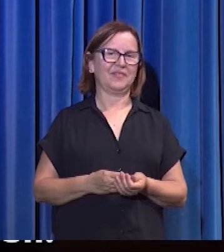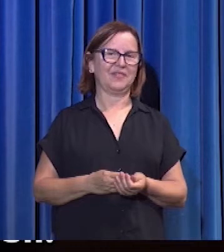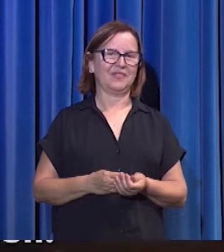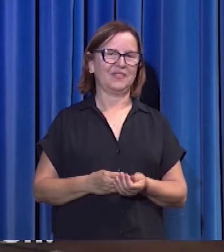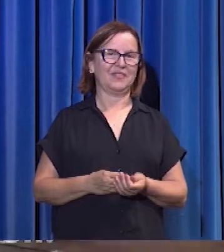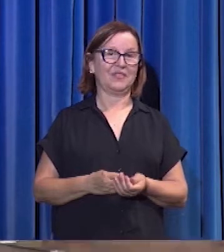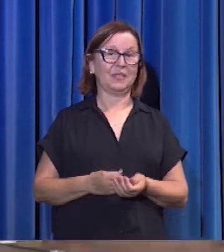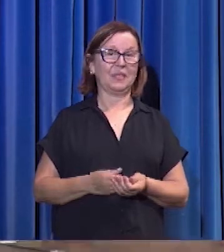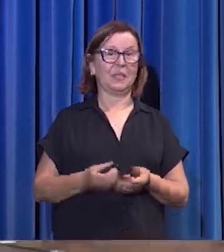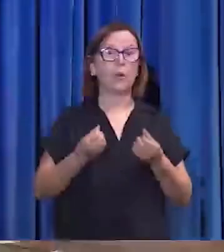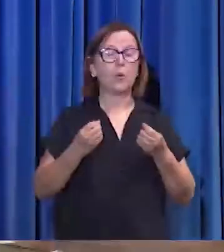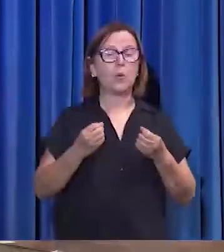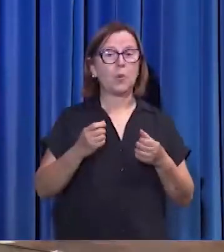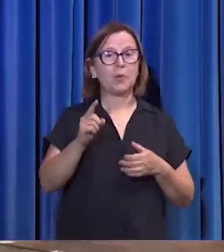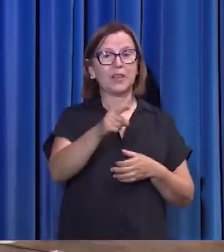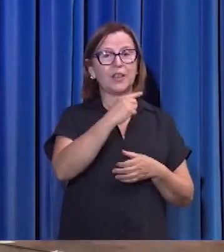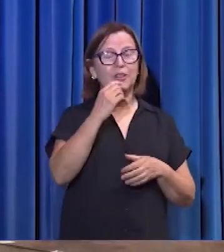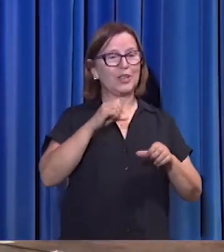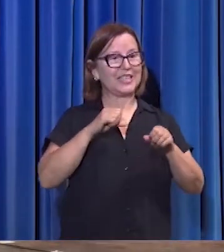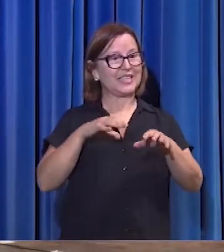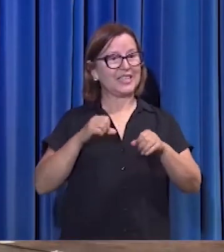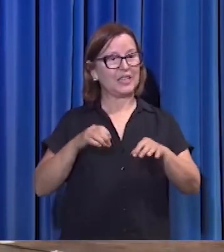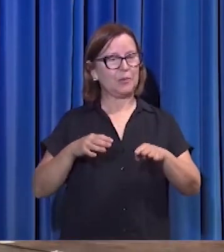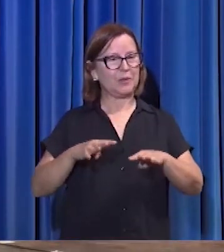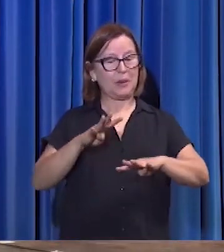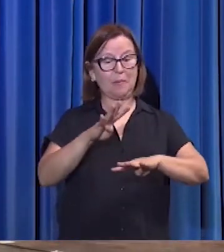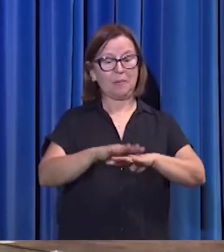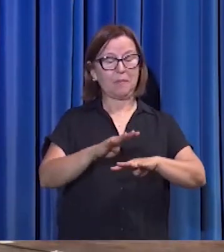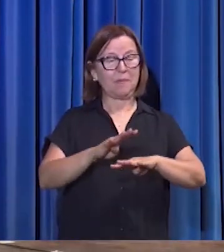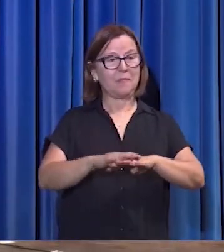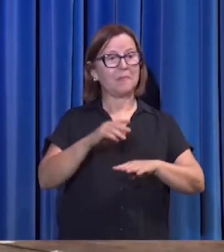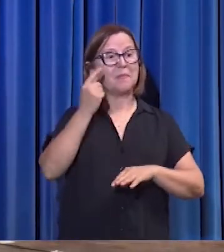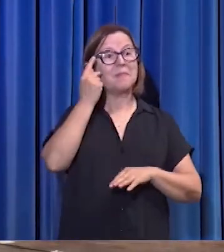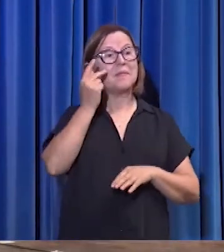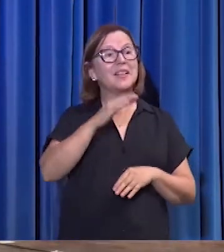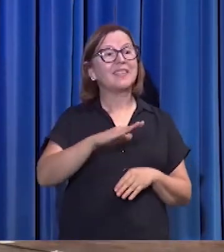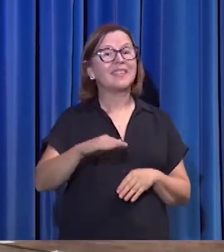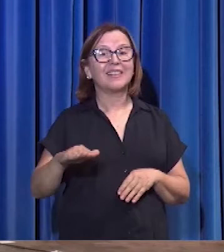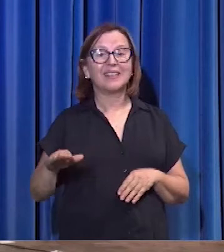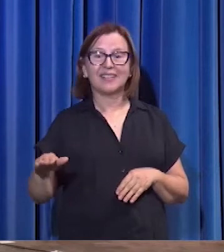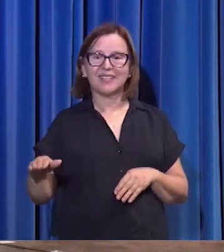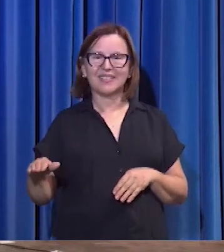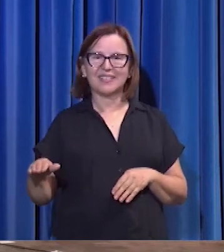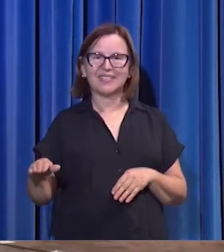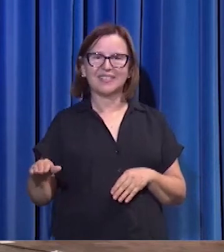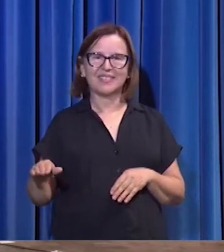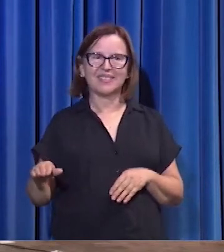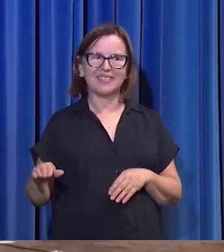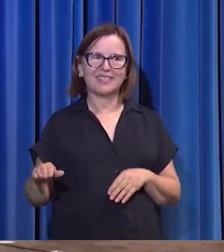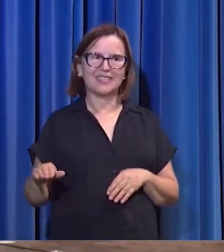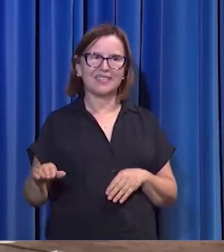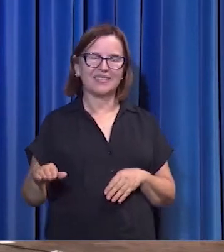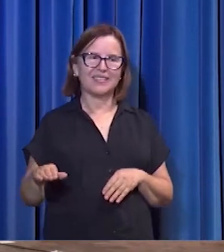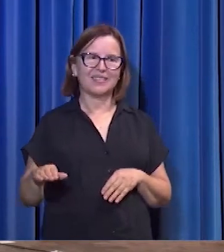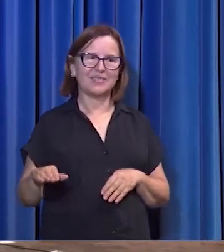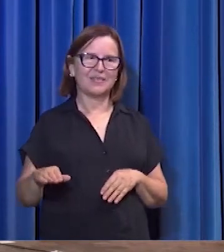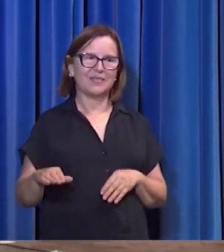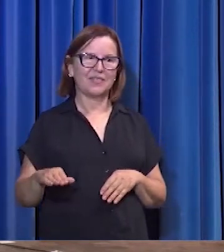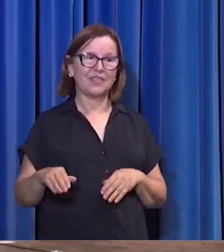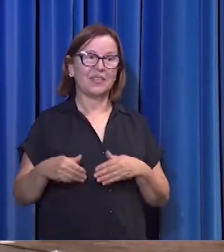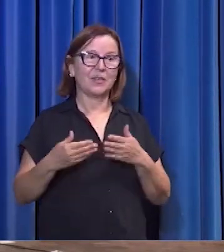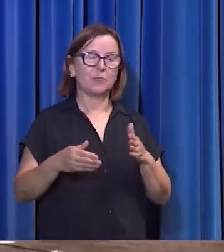Como é que a gente ensina matemática para as crianças? É com o concreto.